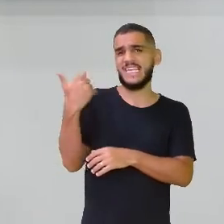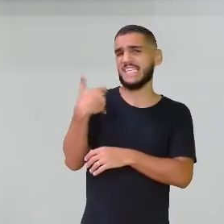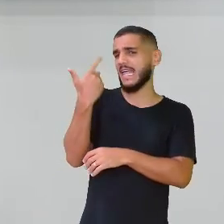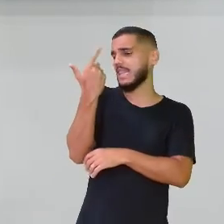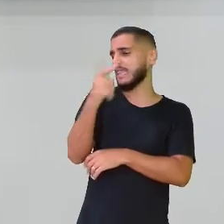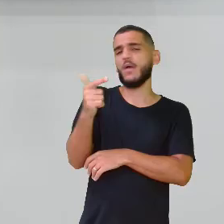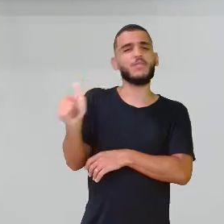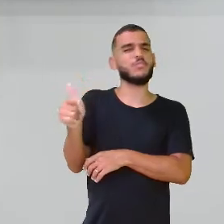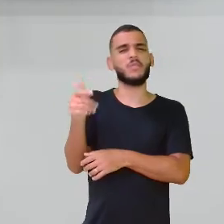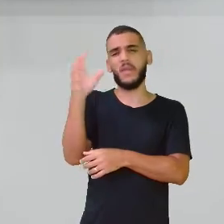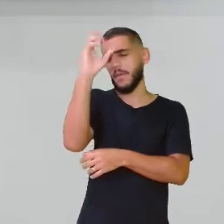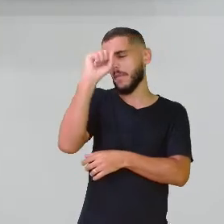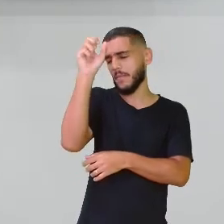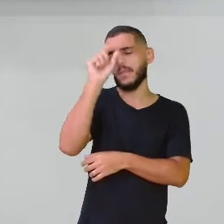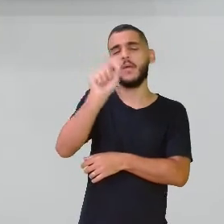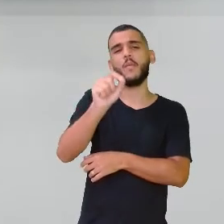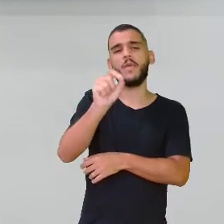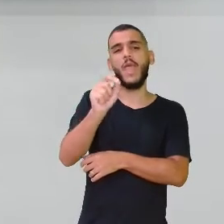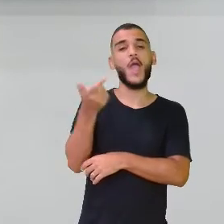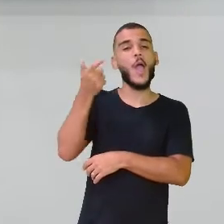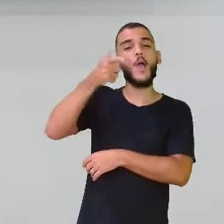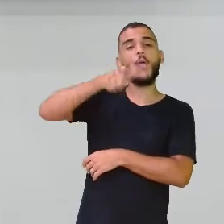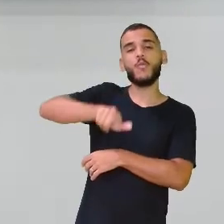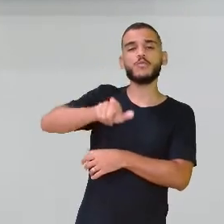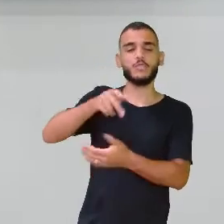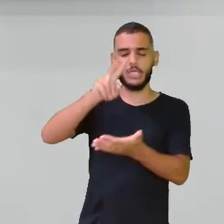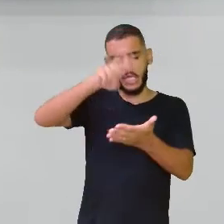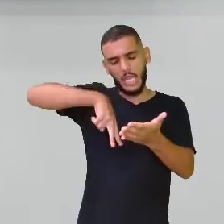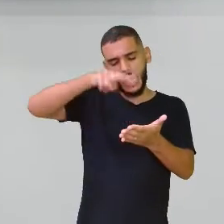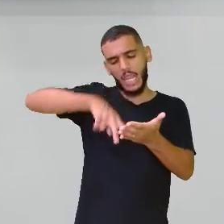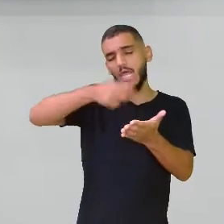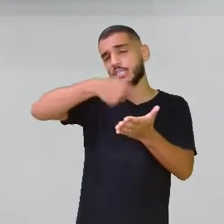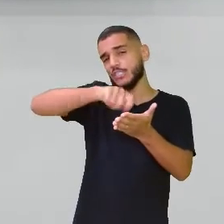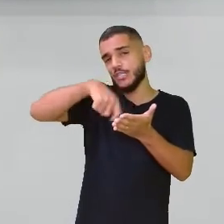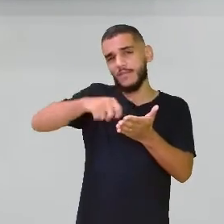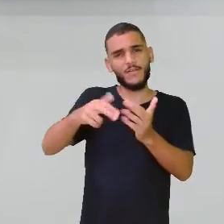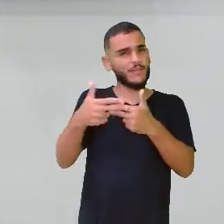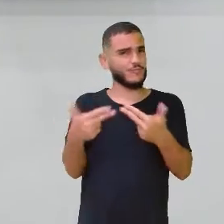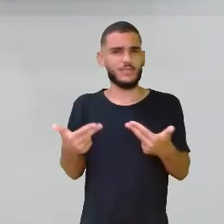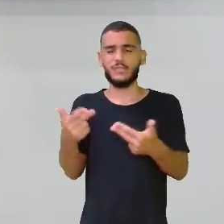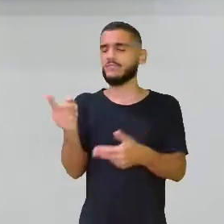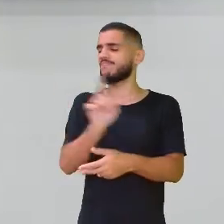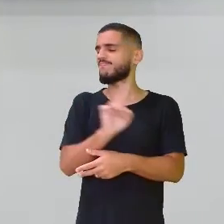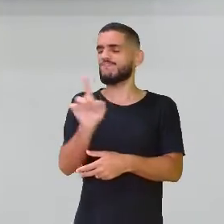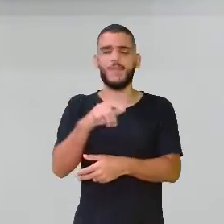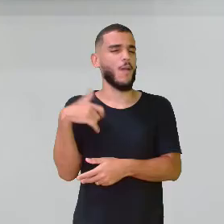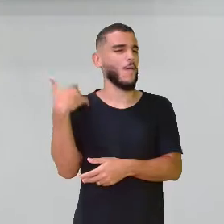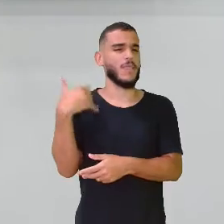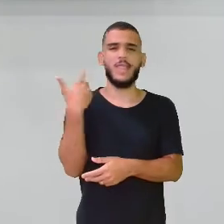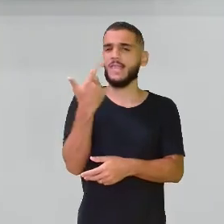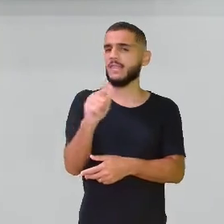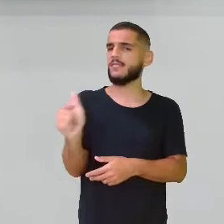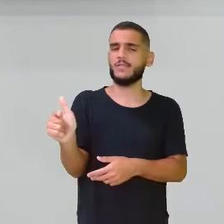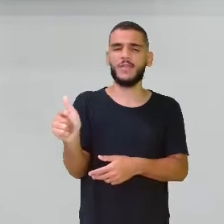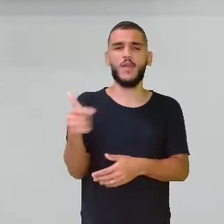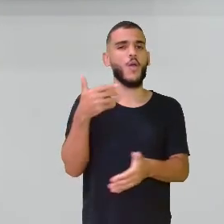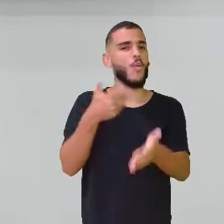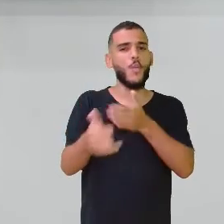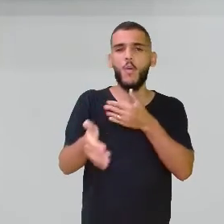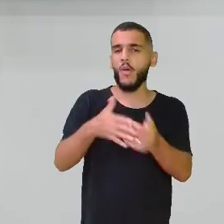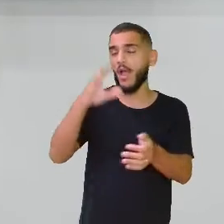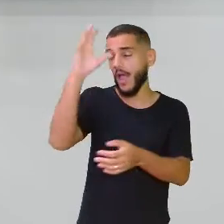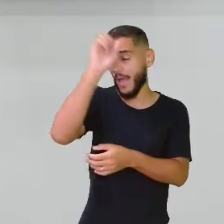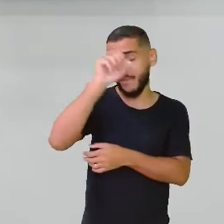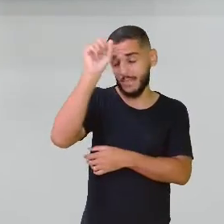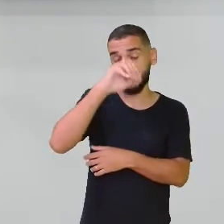tem idade para conquistar, para aprender o que você quer que seja, qualquer aprendizado. Aí eu quero aprender